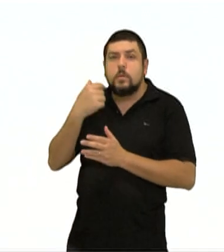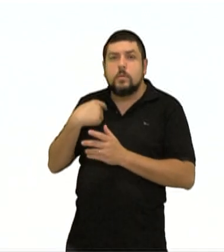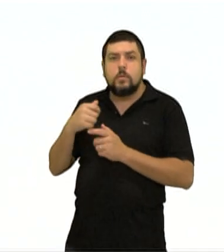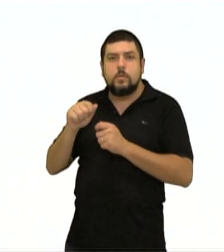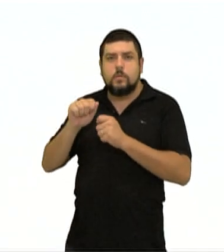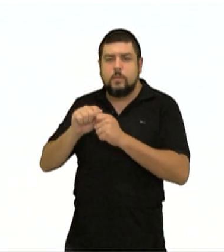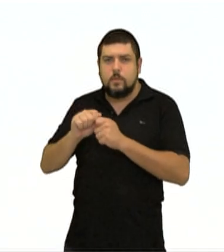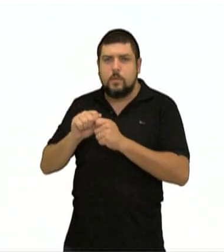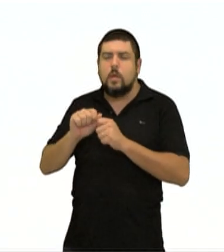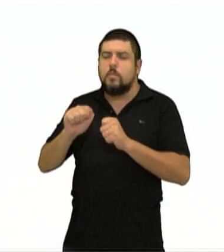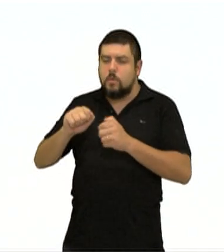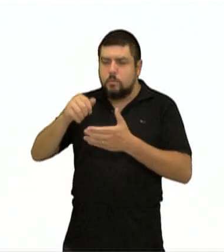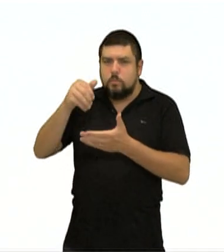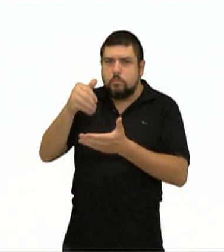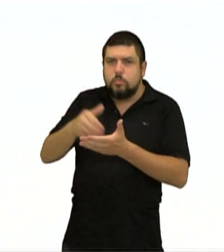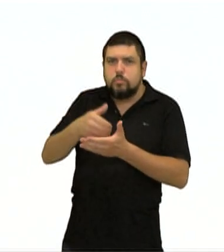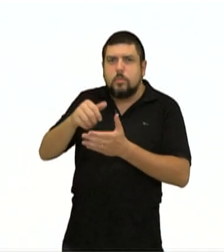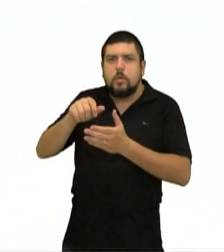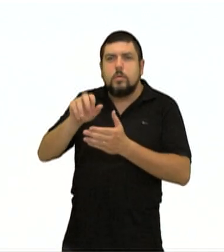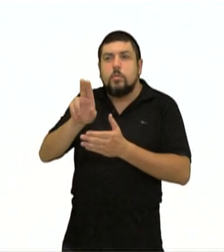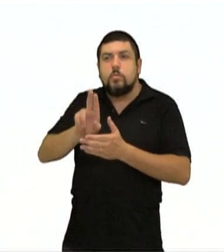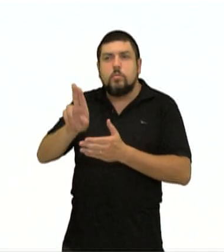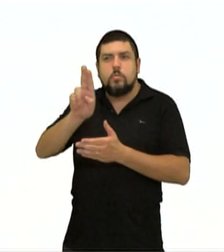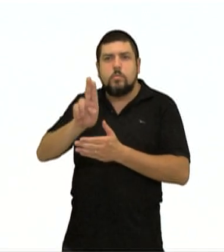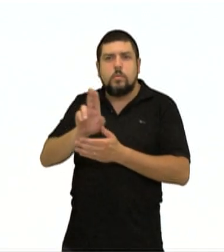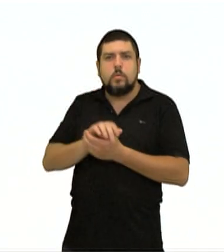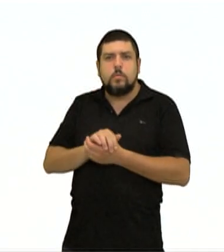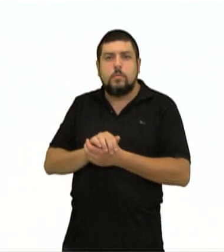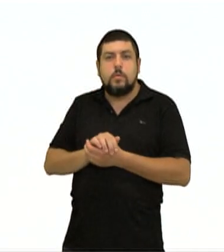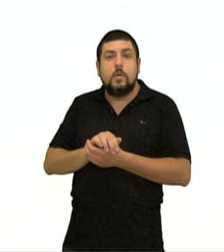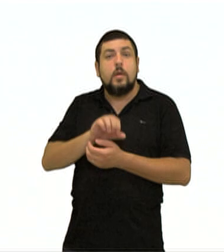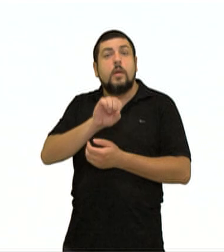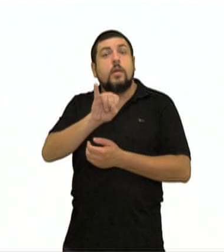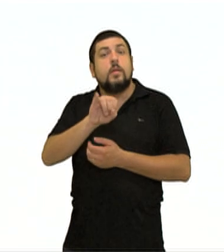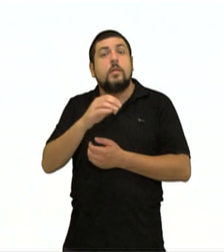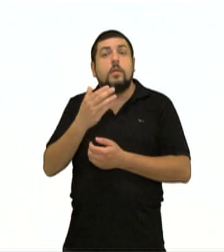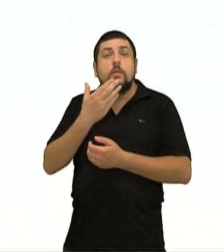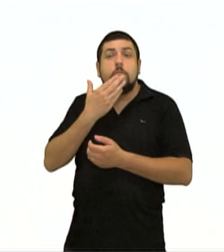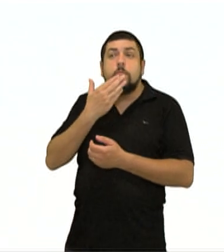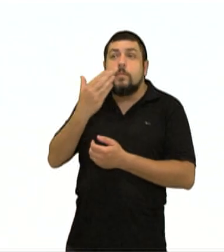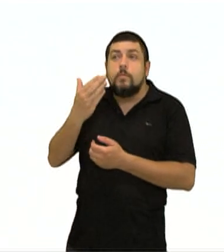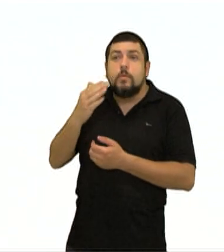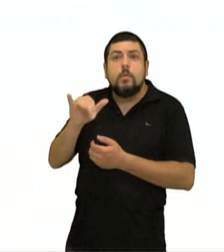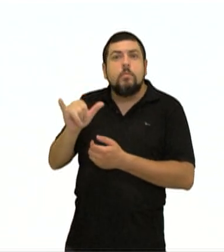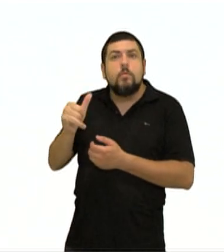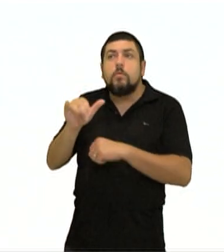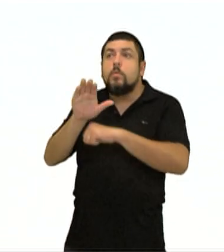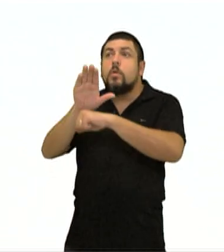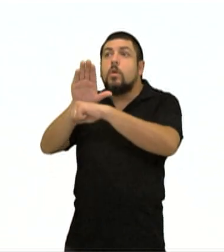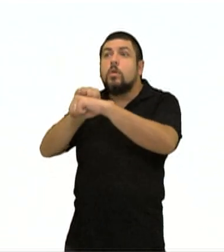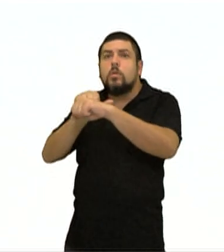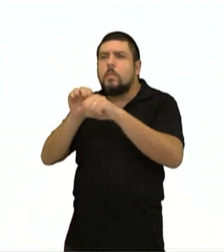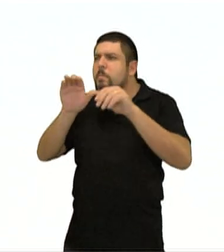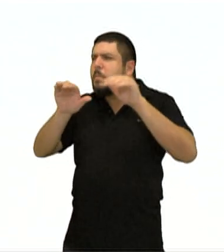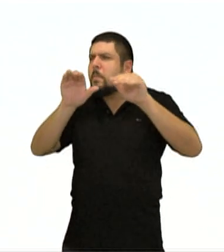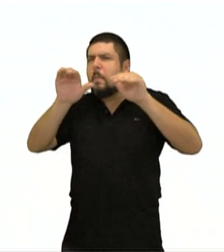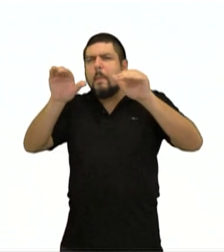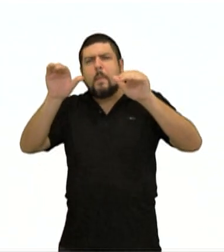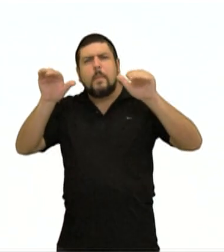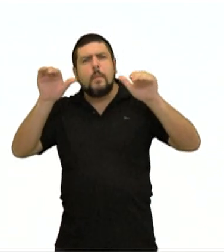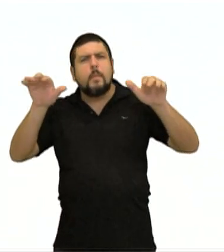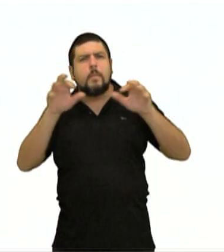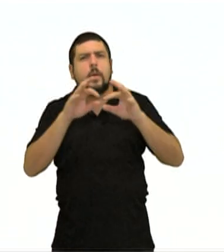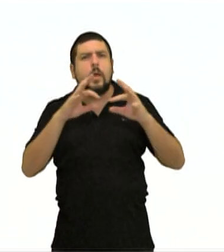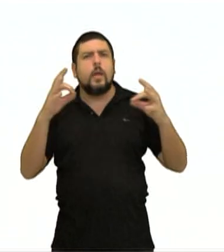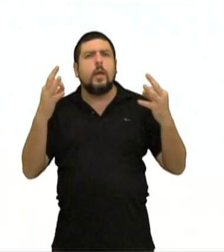autorização, pode mexer no objeto. E que legal, pedindo essa autorização, chama todo mundo, a tia, a avó, o padrasto,